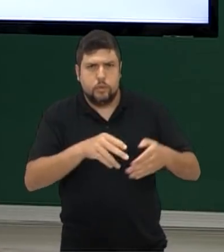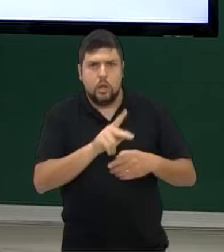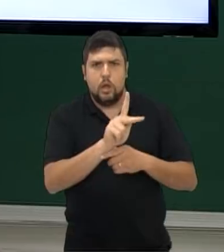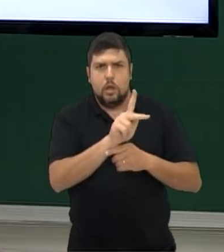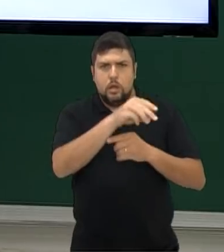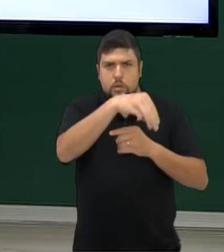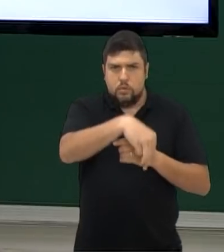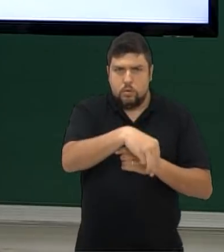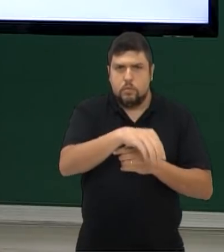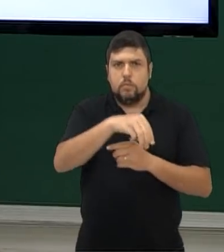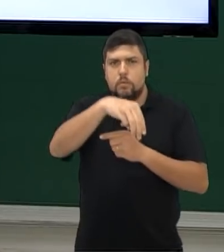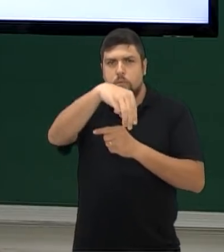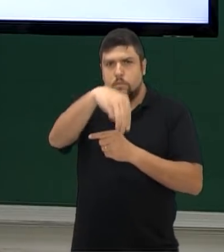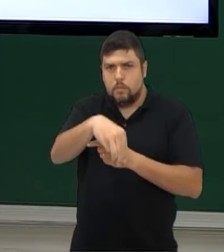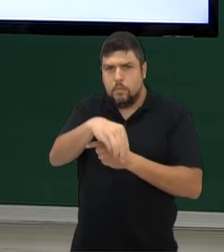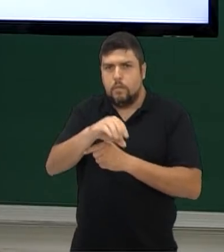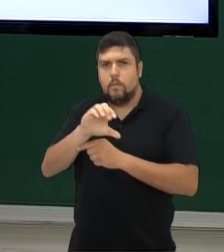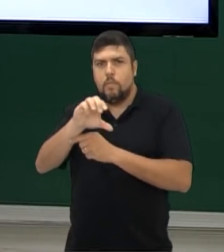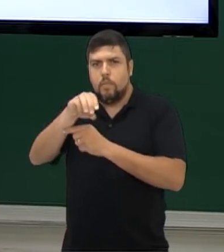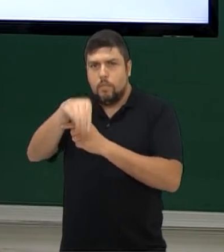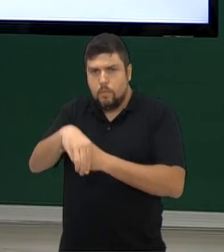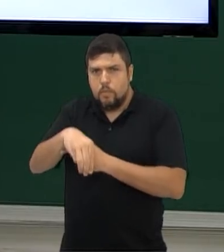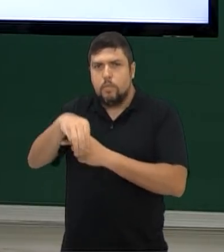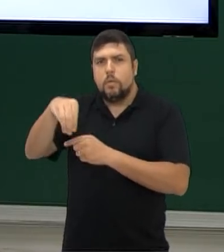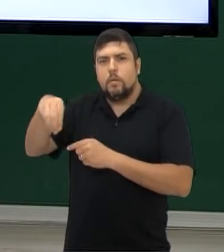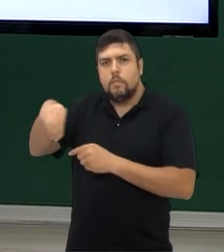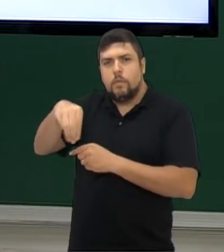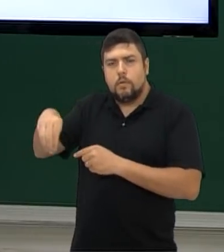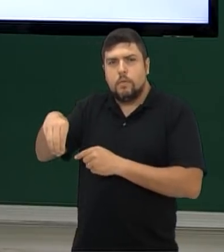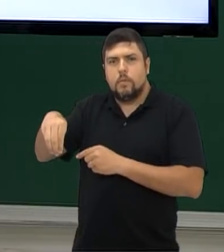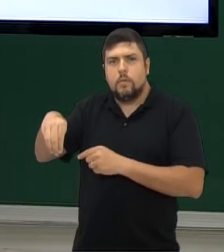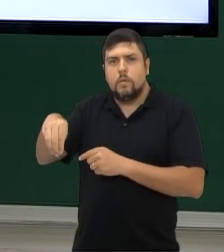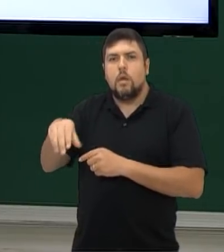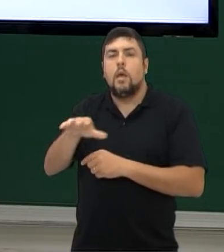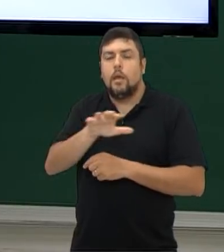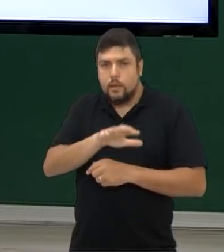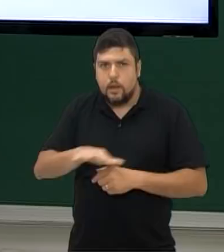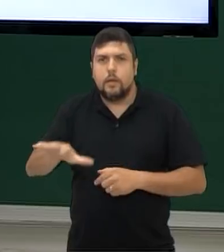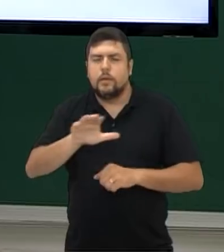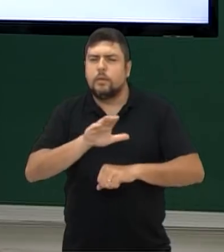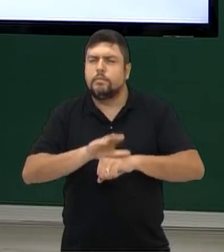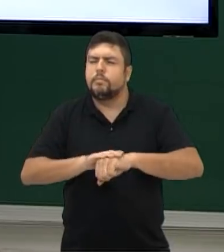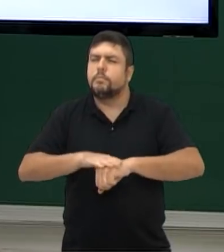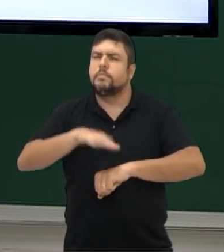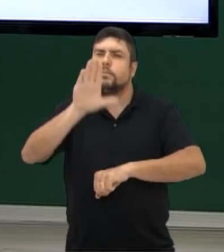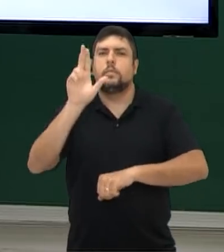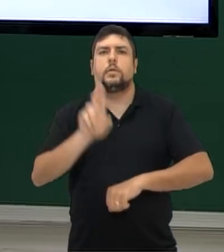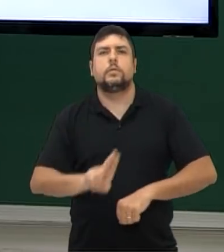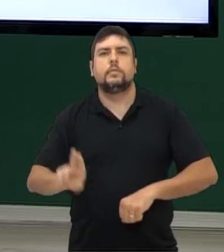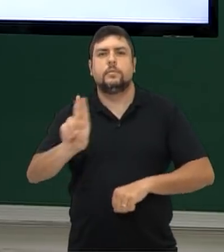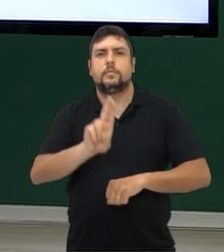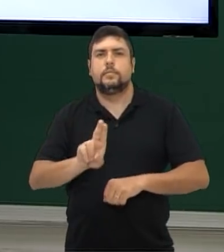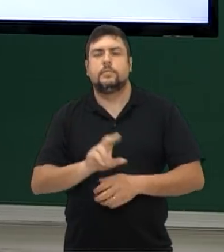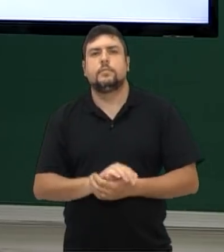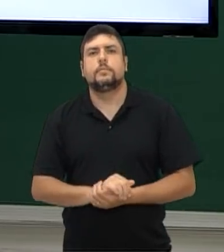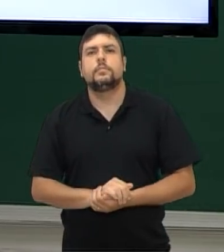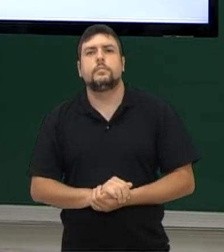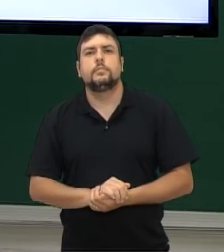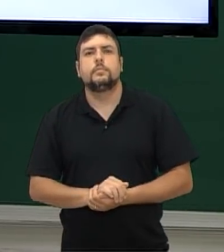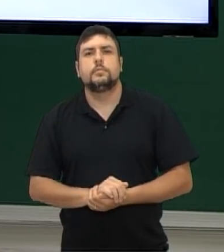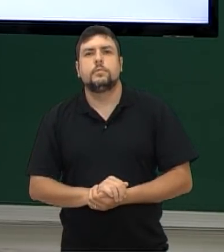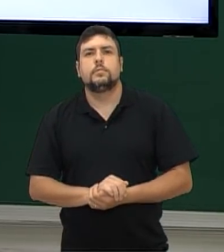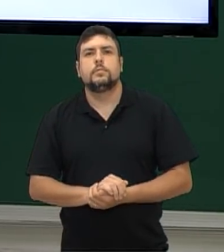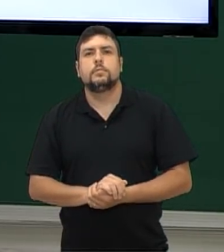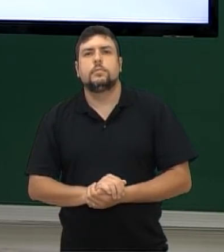centímetro e milímetro, beleza? Porque são as mais usadas pela humanidade, ok? Muito bem. E medida de